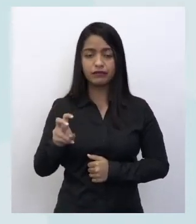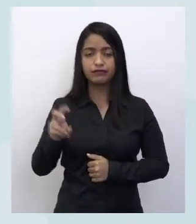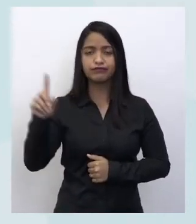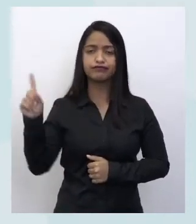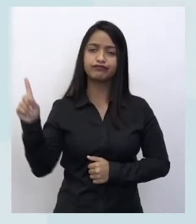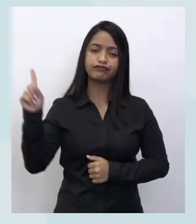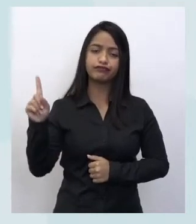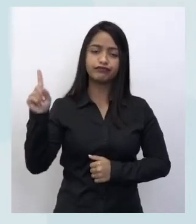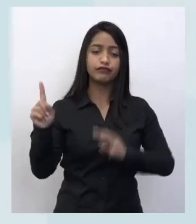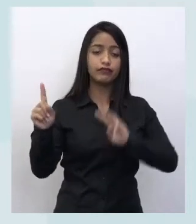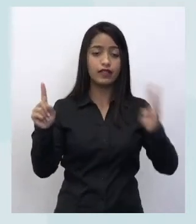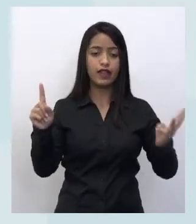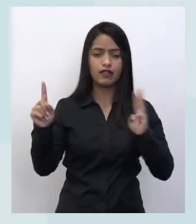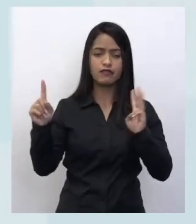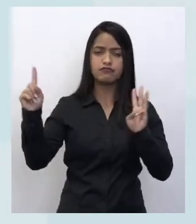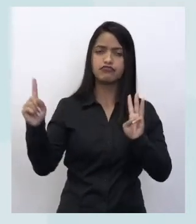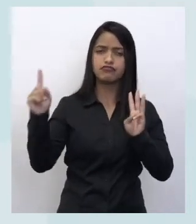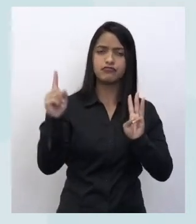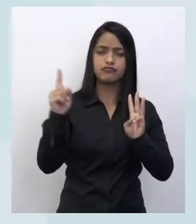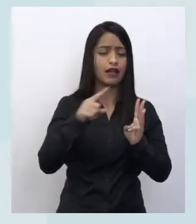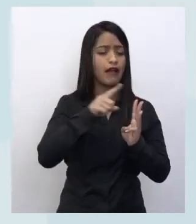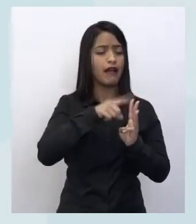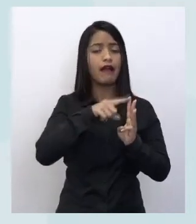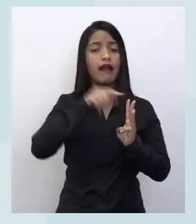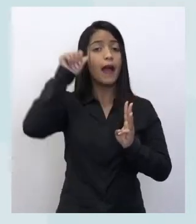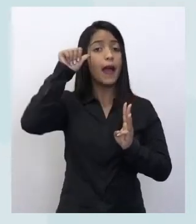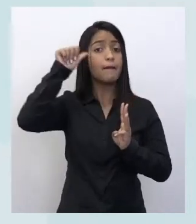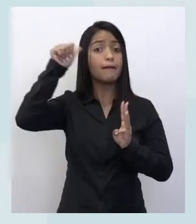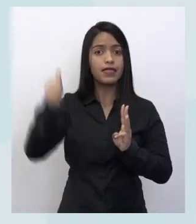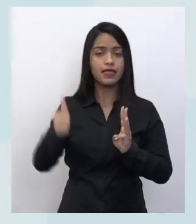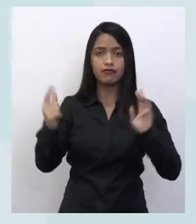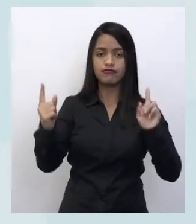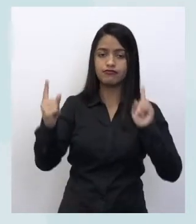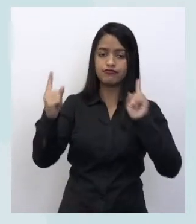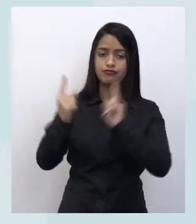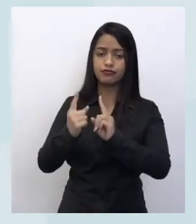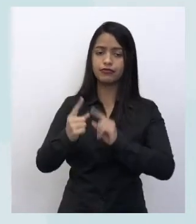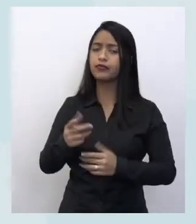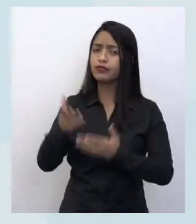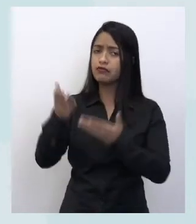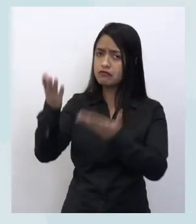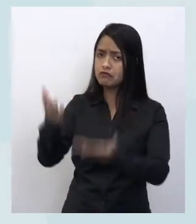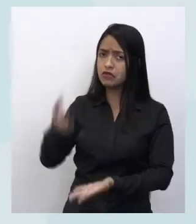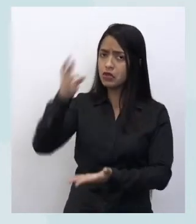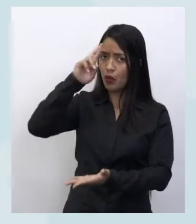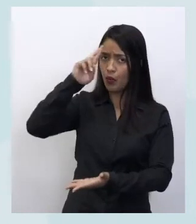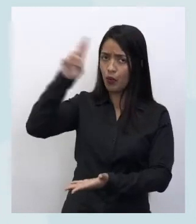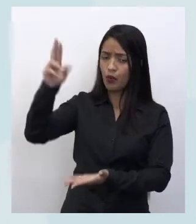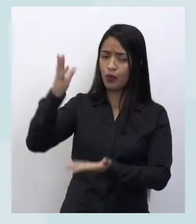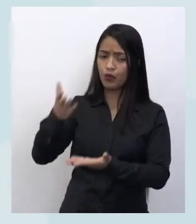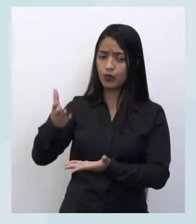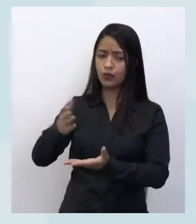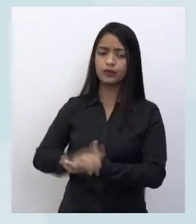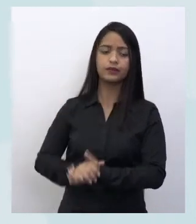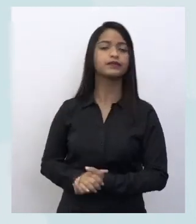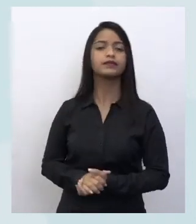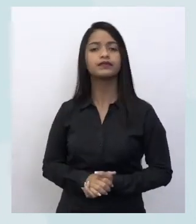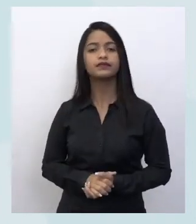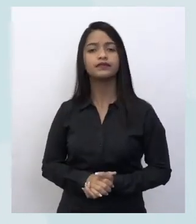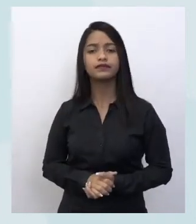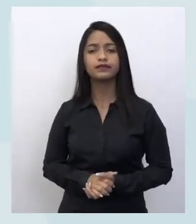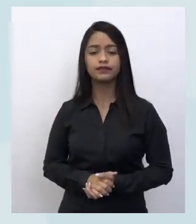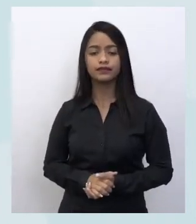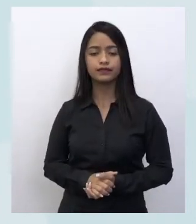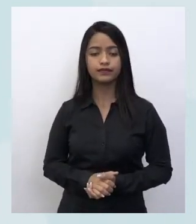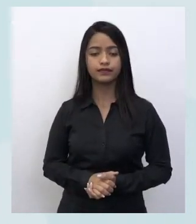dos três pica-paus. Pedrinho foi-lhe ao encontro. Meu senhor, disse... Ai, é o Pedrinho, né? Meu